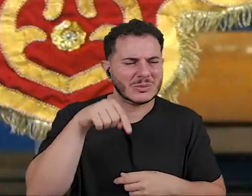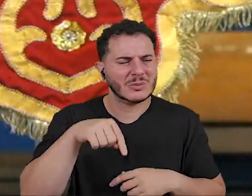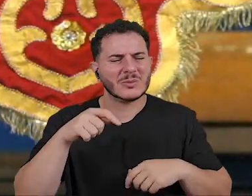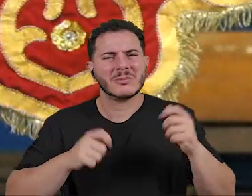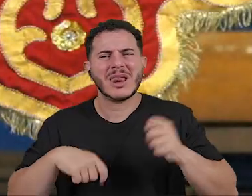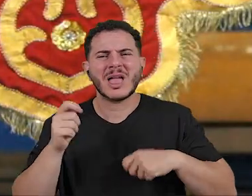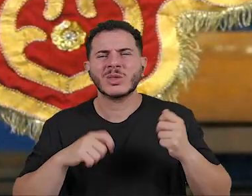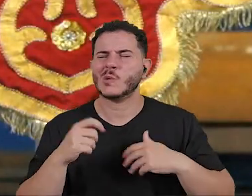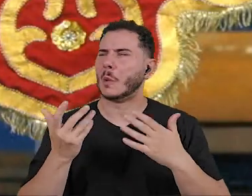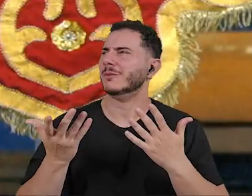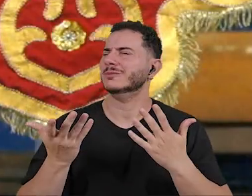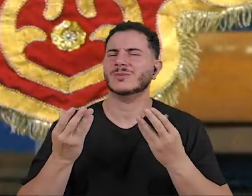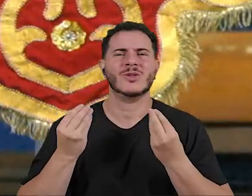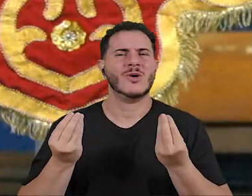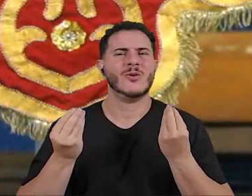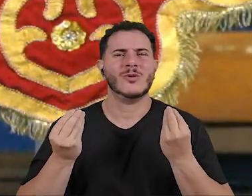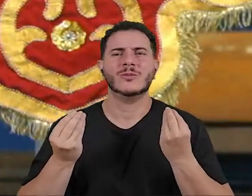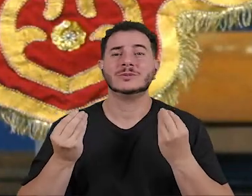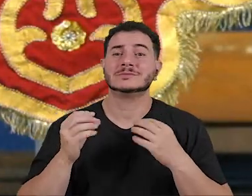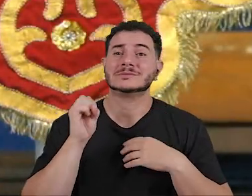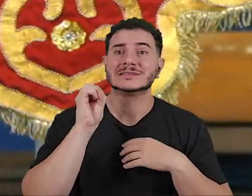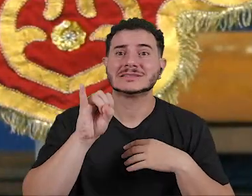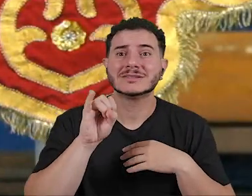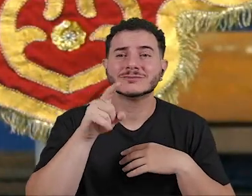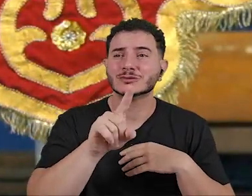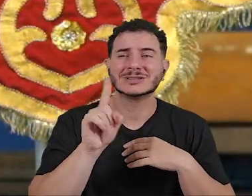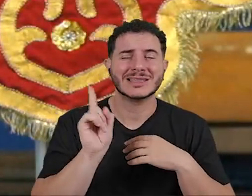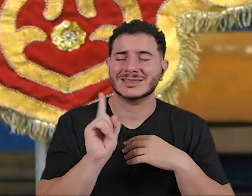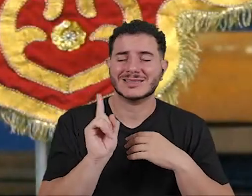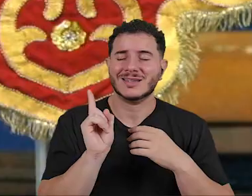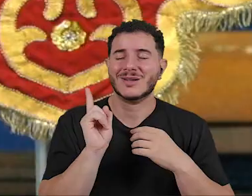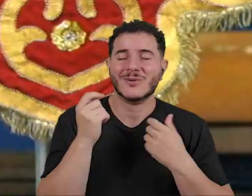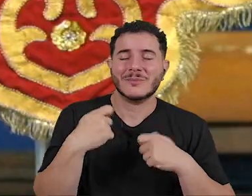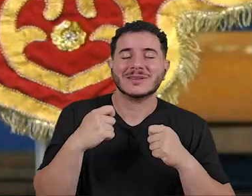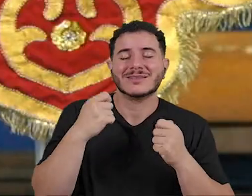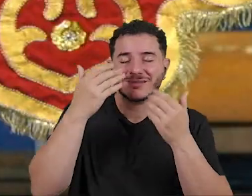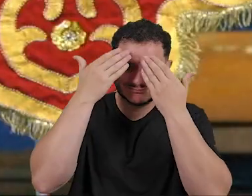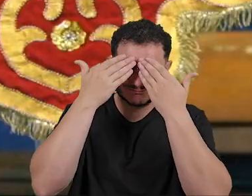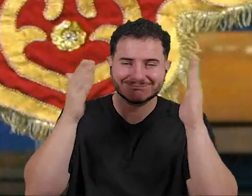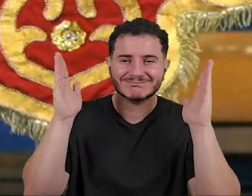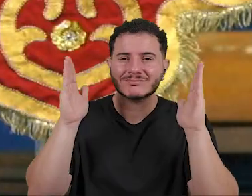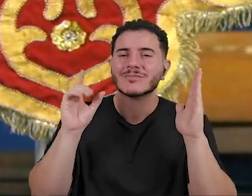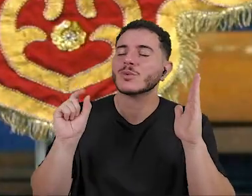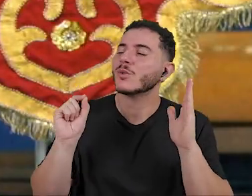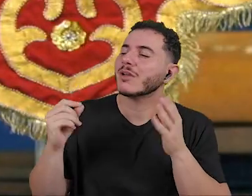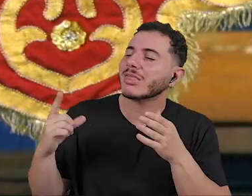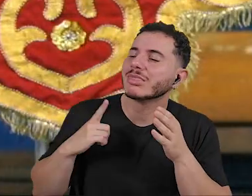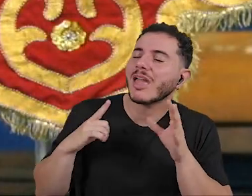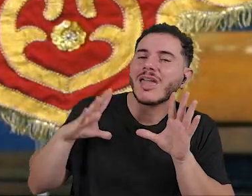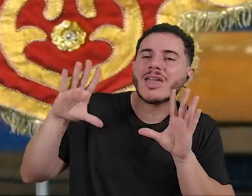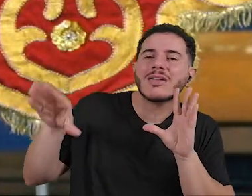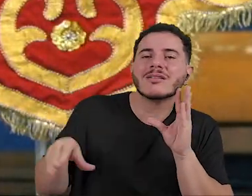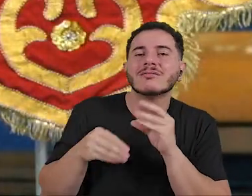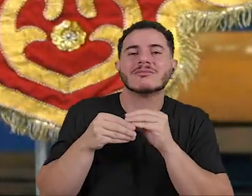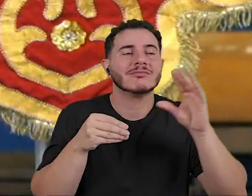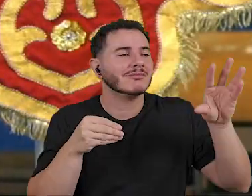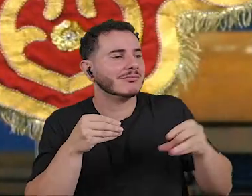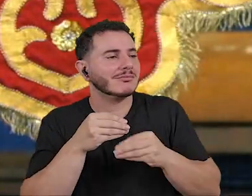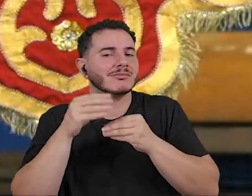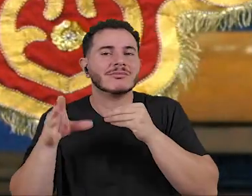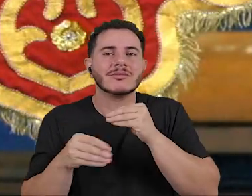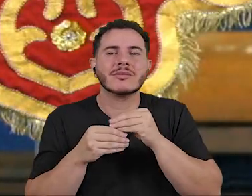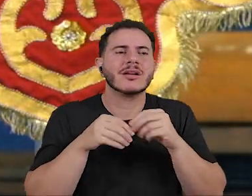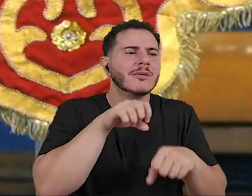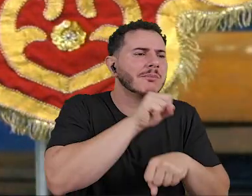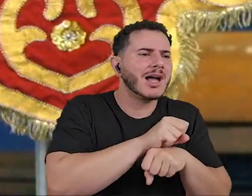para poder entender que tudo são composições, e aí entra na ruptura e continuidade de tudo, a gente consegue visualizar